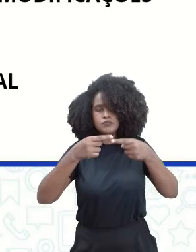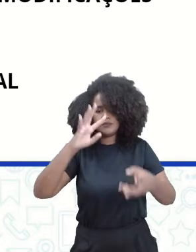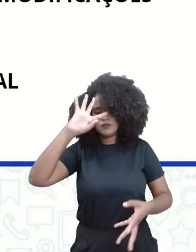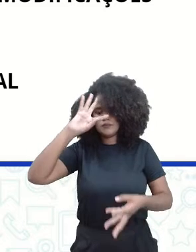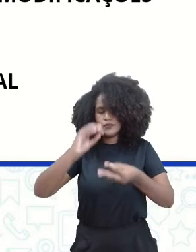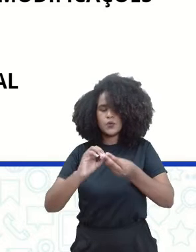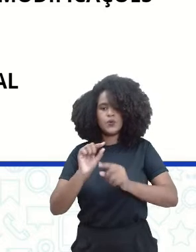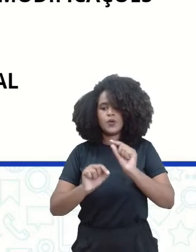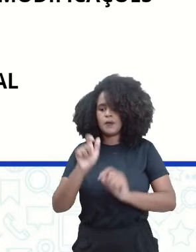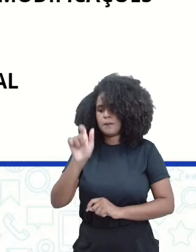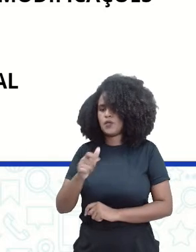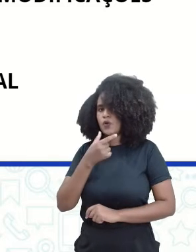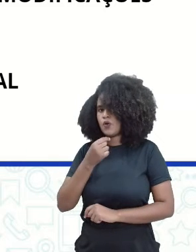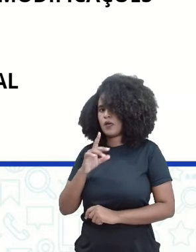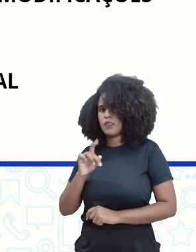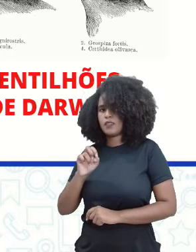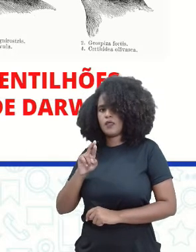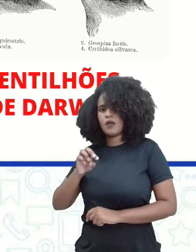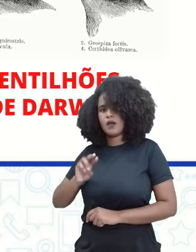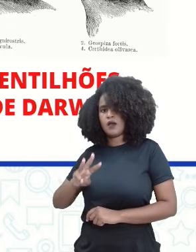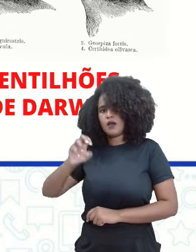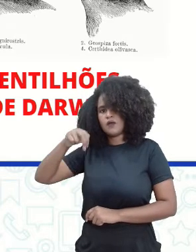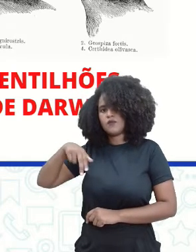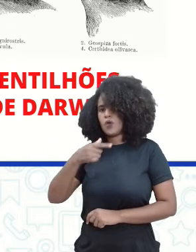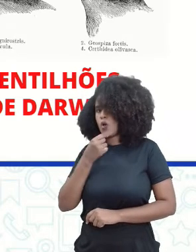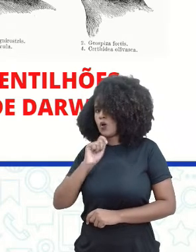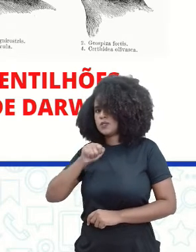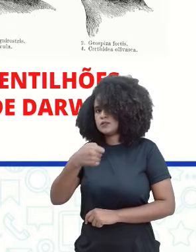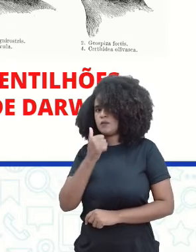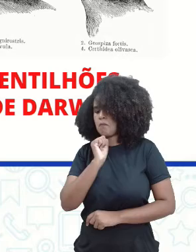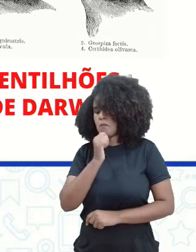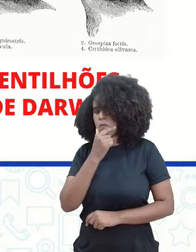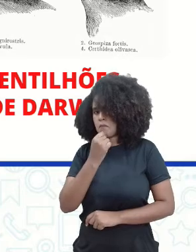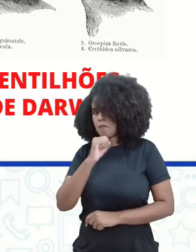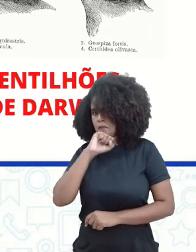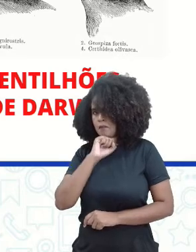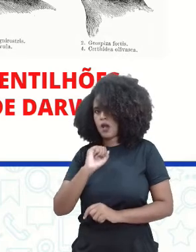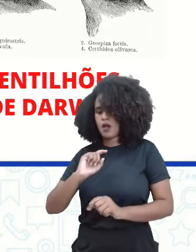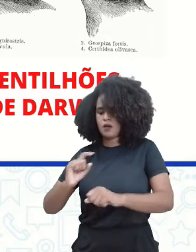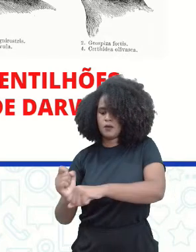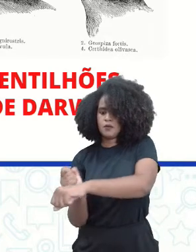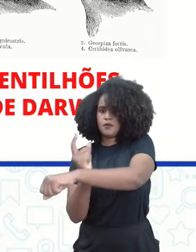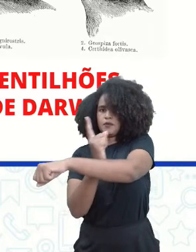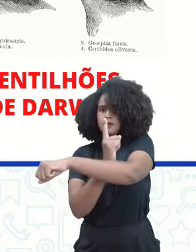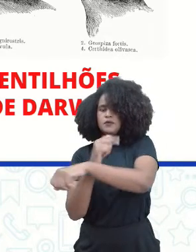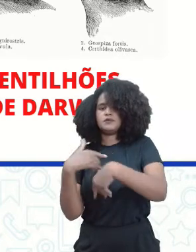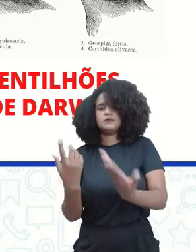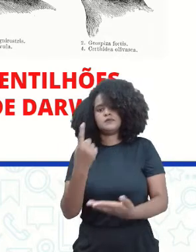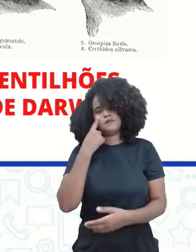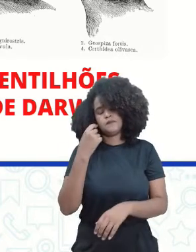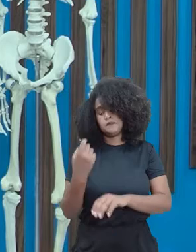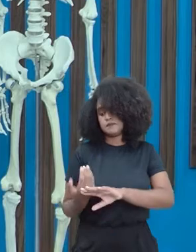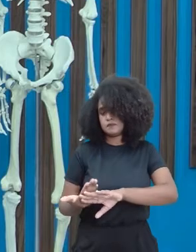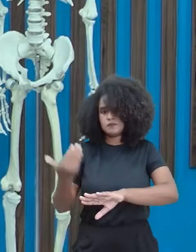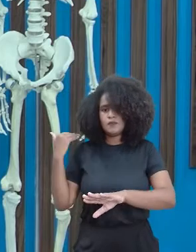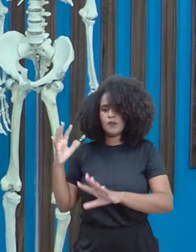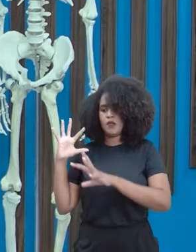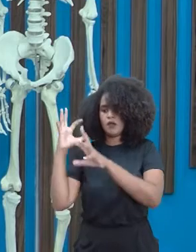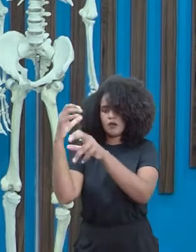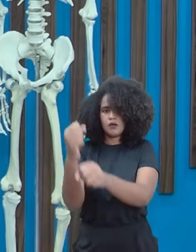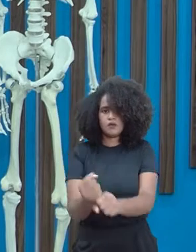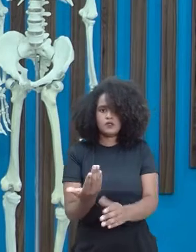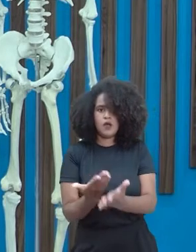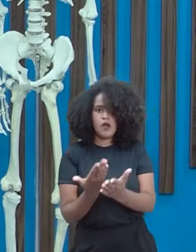Charles Darwin, o pai aí da evolução. Mas, na aula passada também, vamos tentar fazer uma revisão